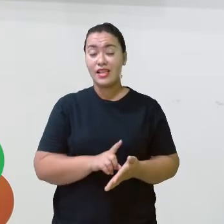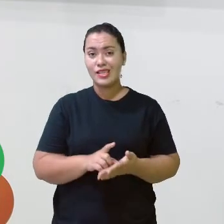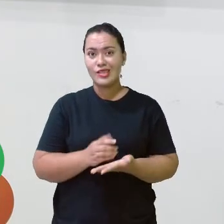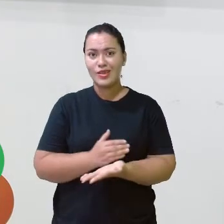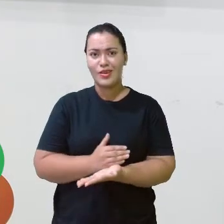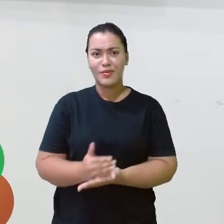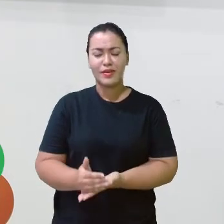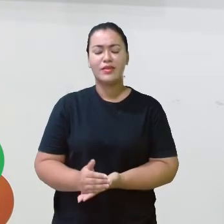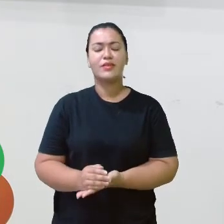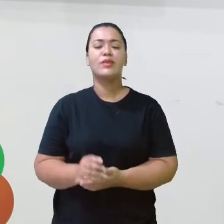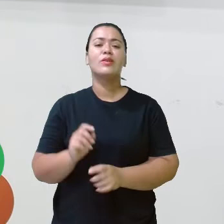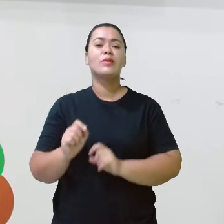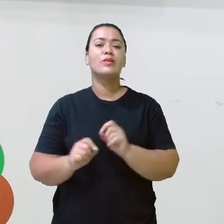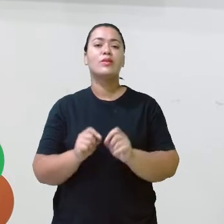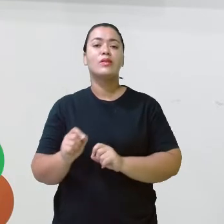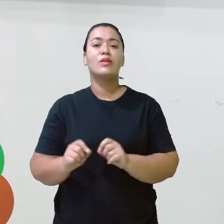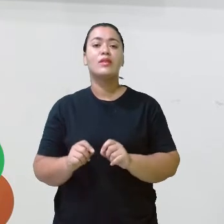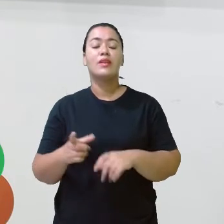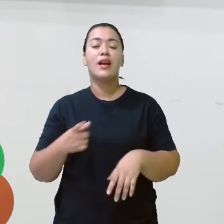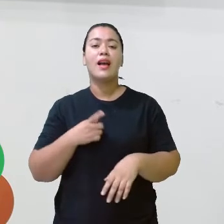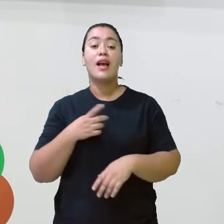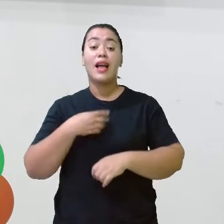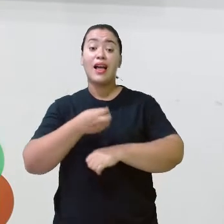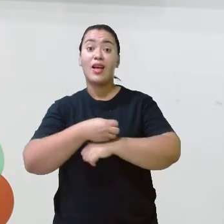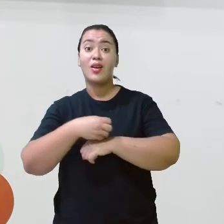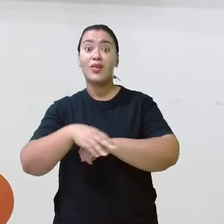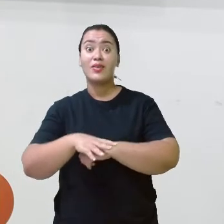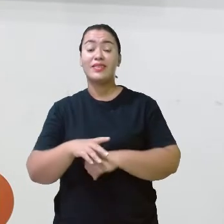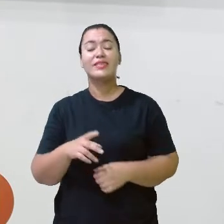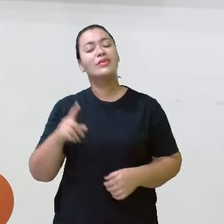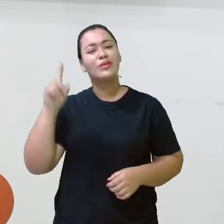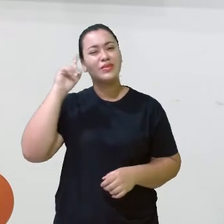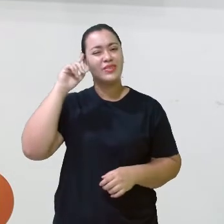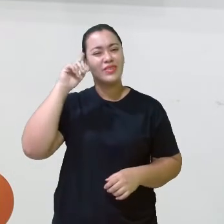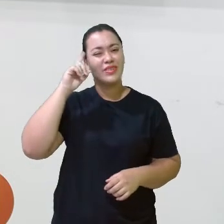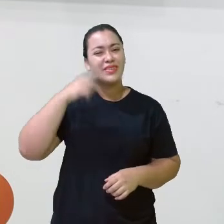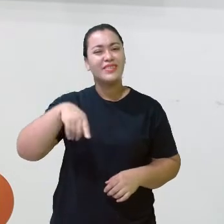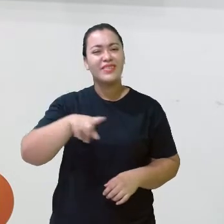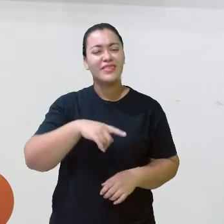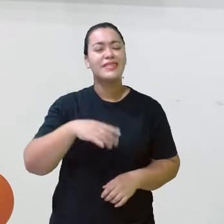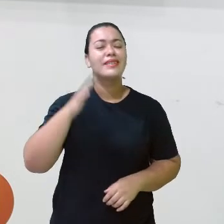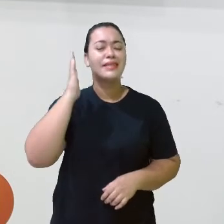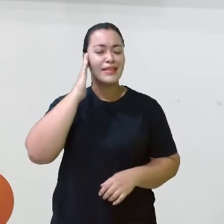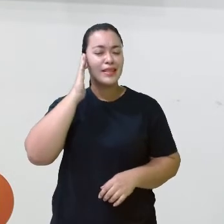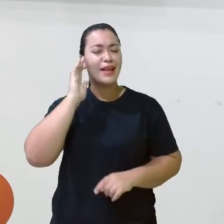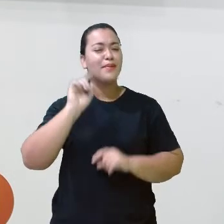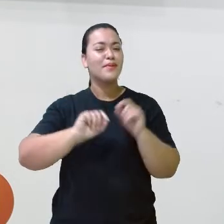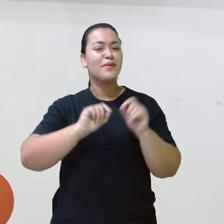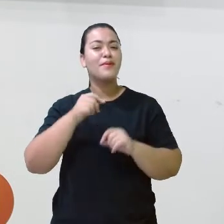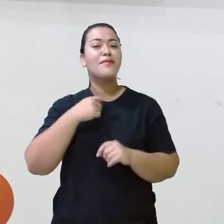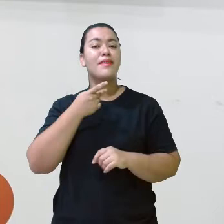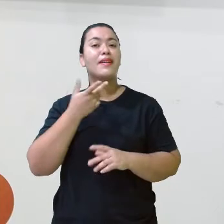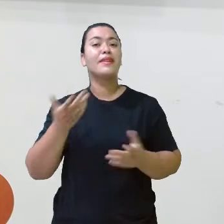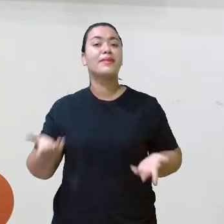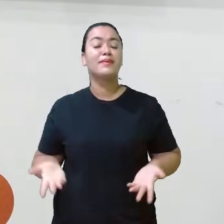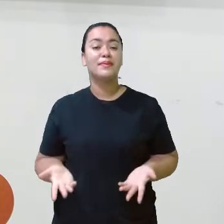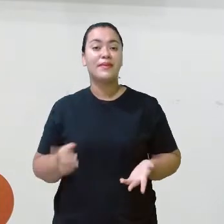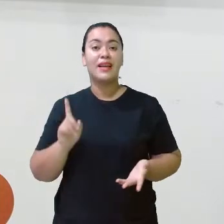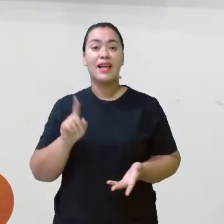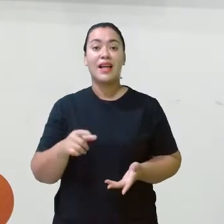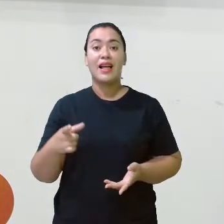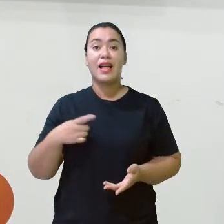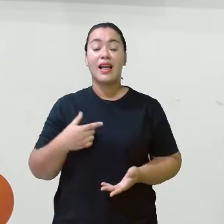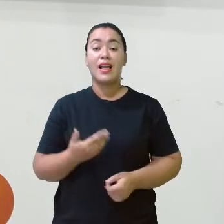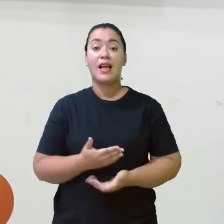começar, vamos falar nos nossos recadinhos de sempre. Vocês sabem do que eu estou falando, não é? Nossa aula começa